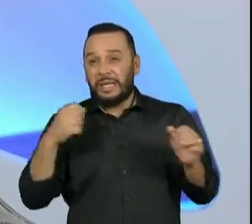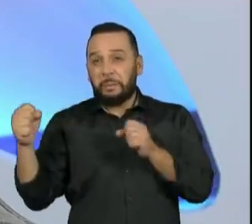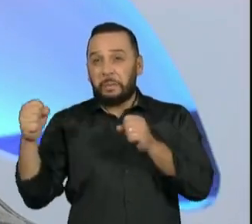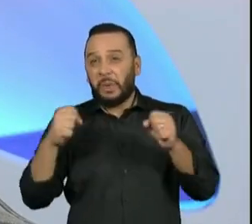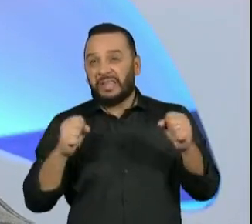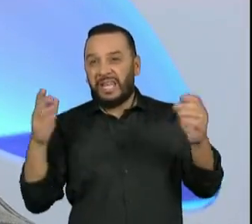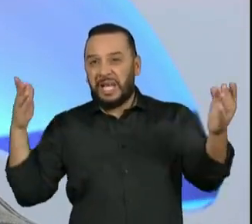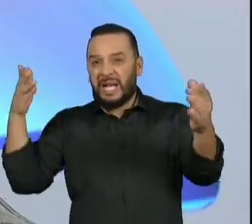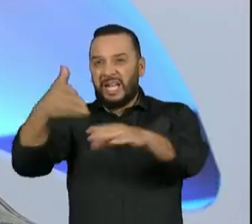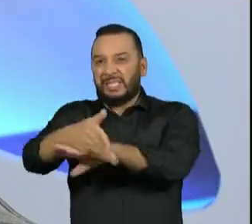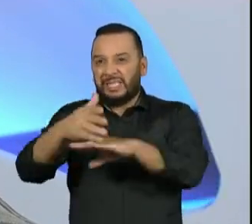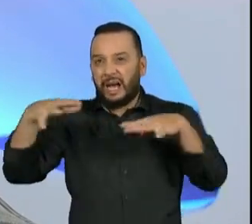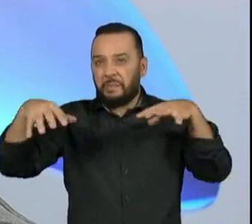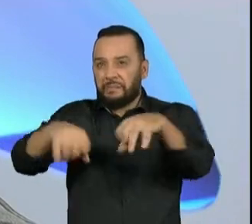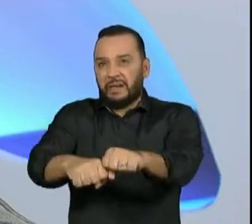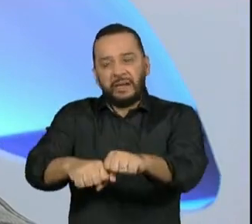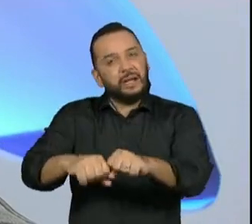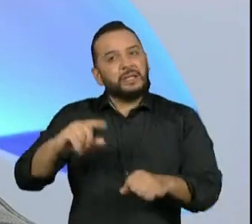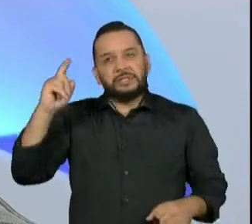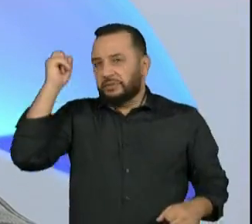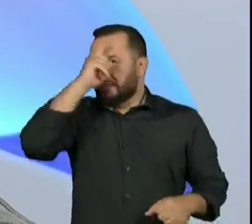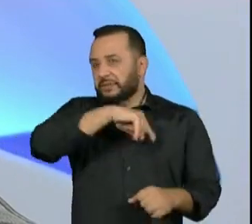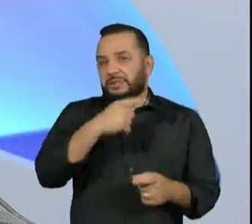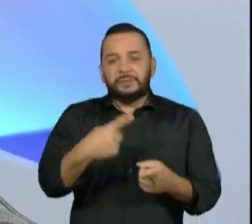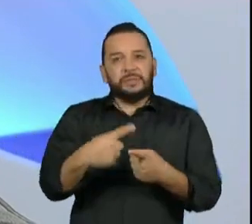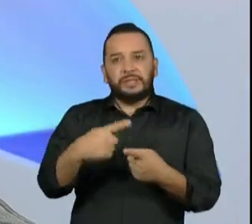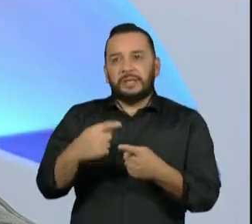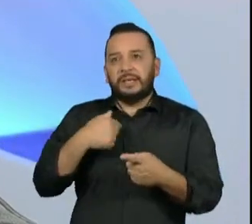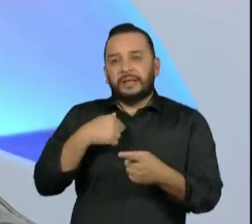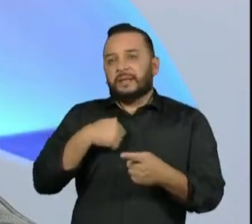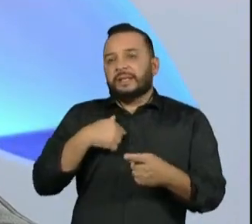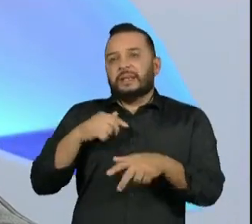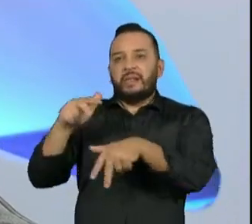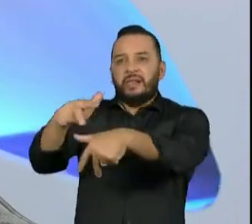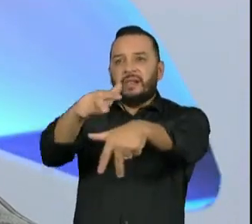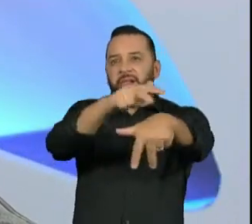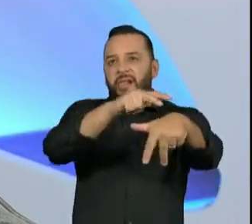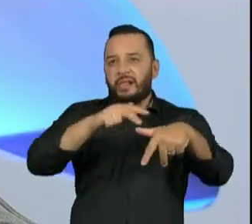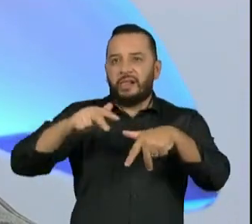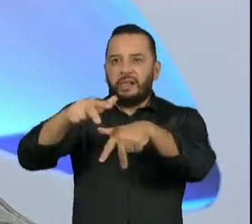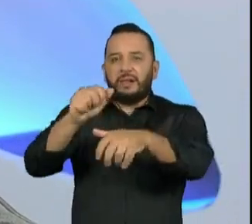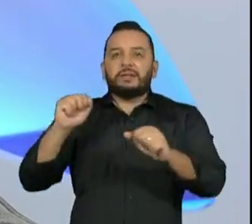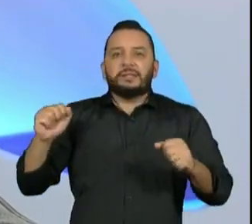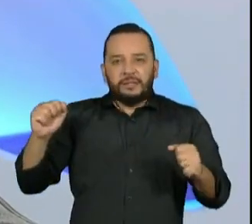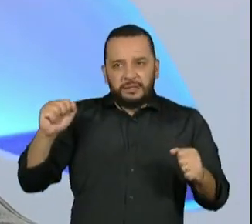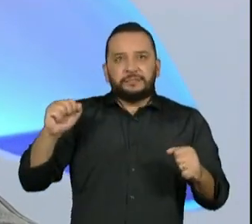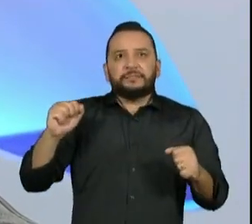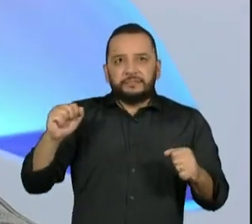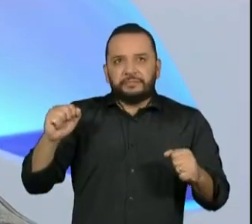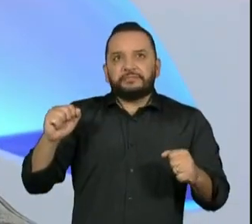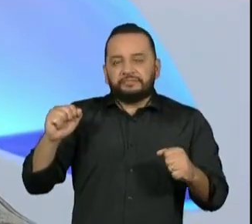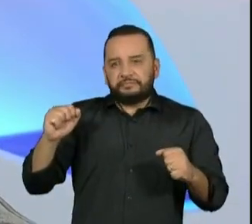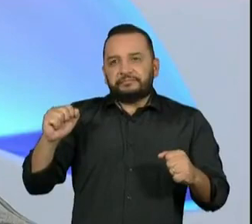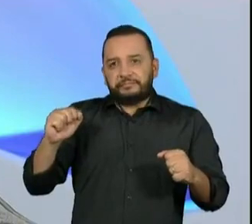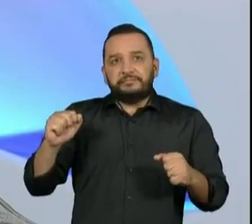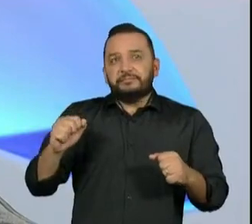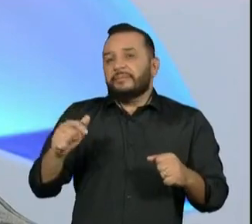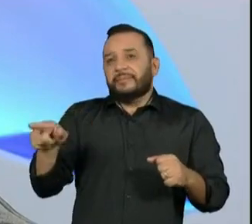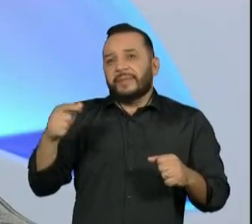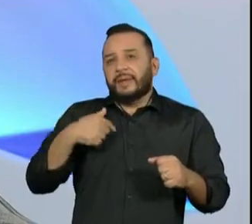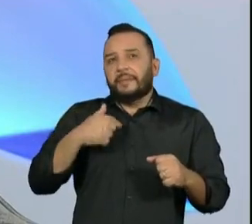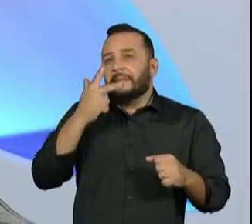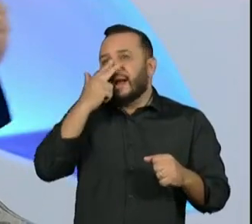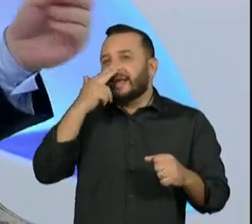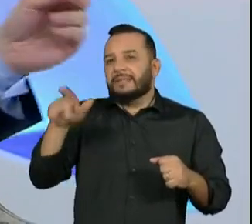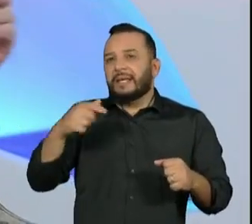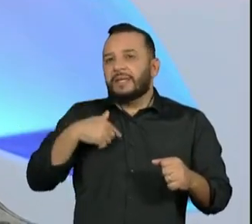sem nada. E o problema do populismo começa quando ele é eleito. Não